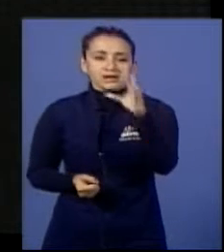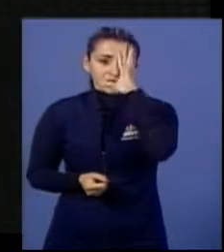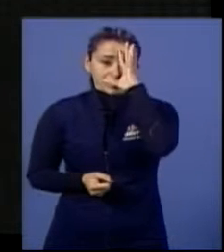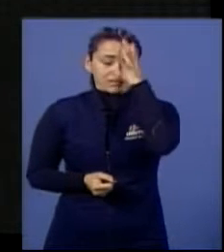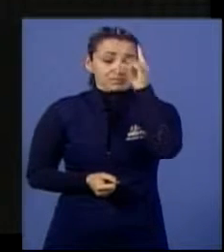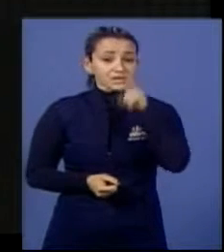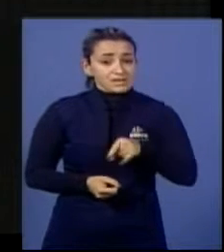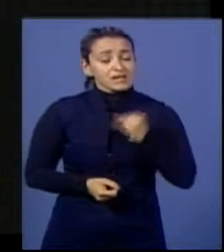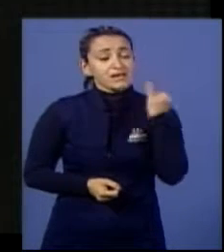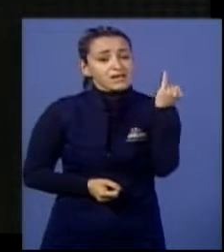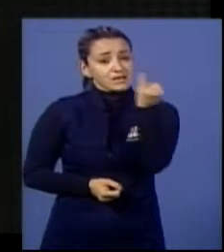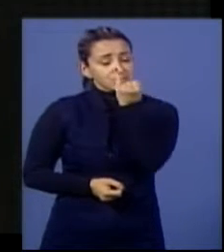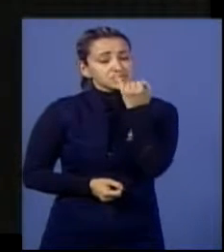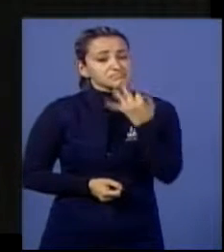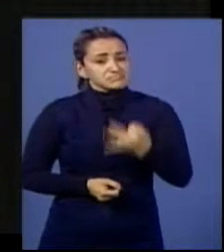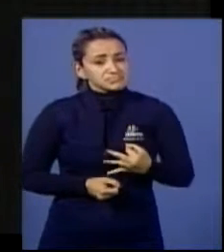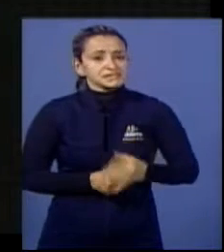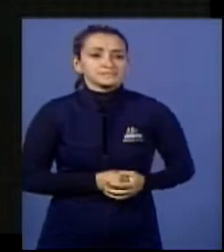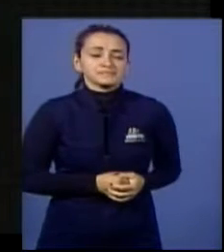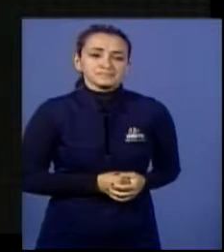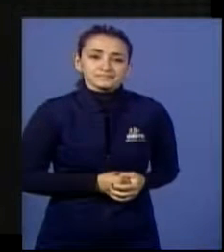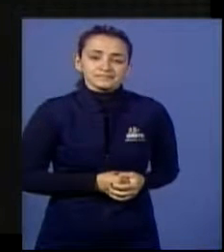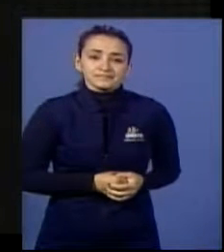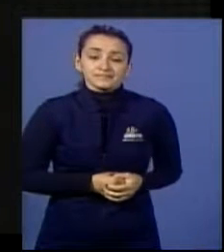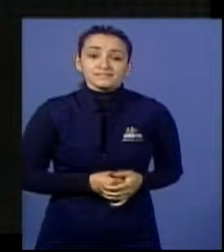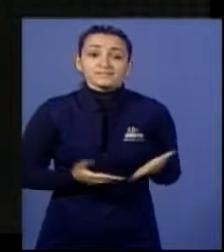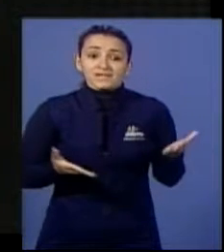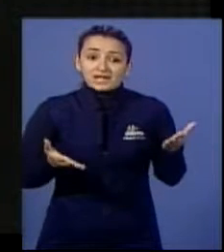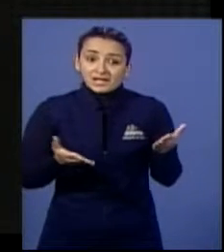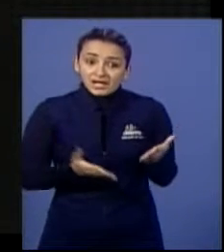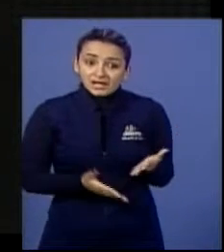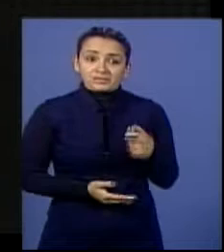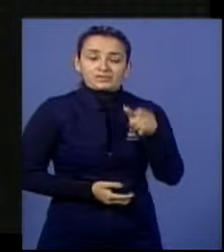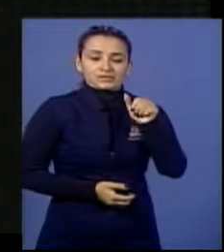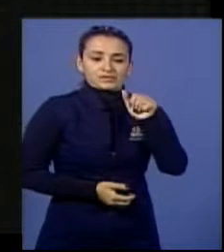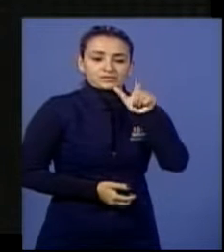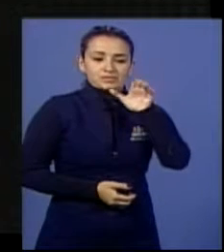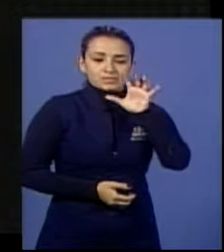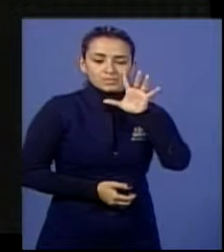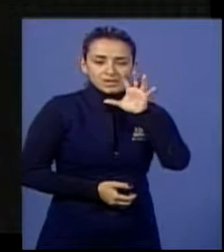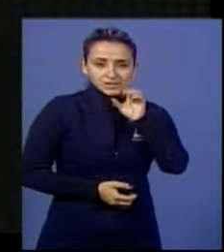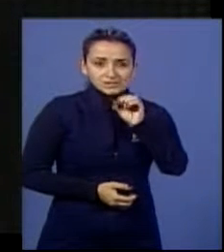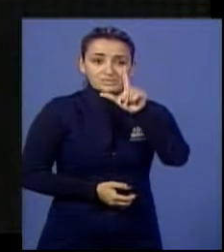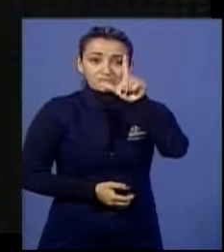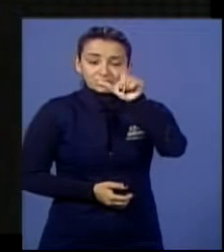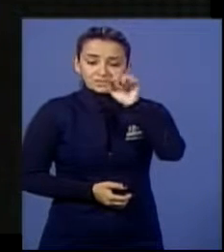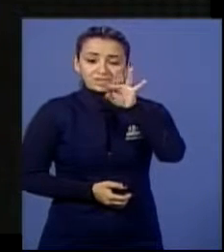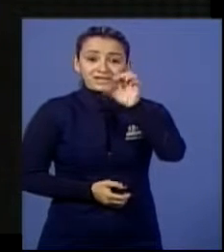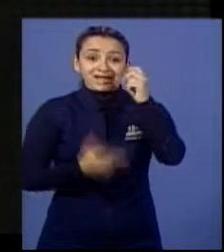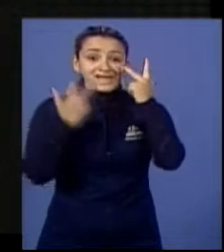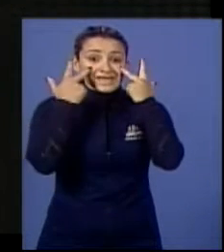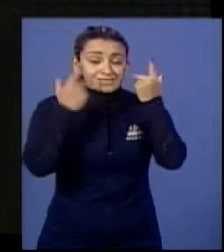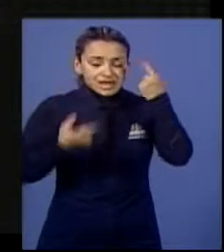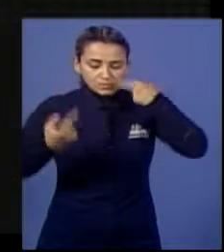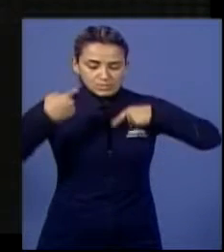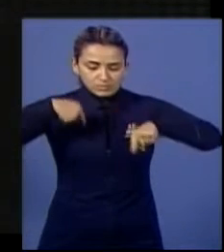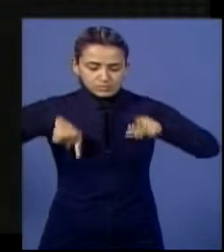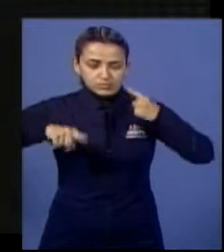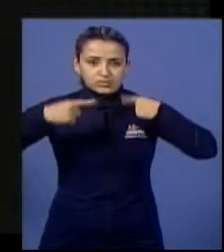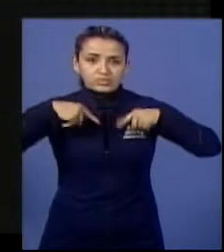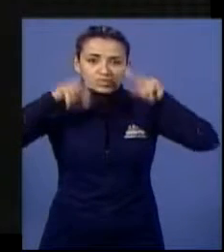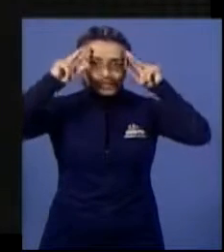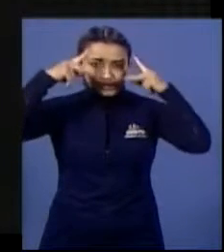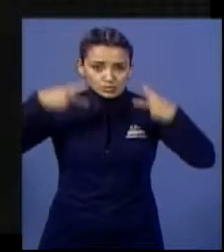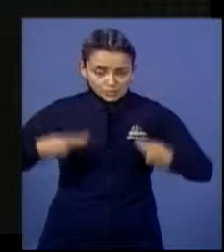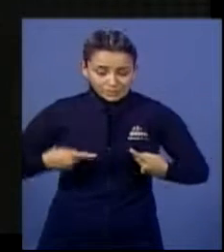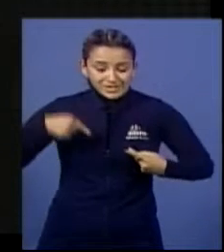com certeza, com certeza. Daí ele comenta o seguinte, o ácido lático, o metabólito comum no organismo humano, é a matéria-prima para a produção do